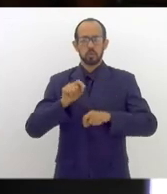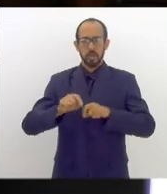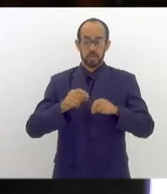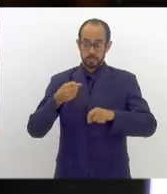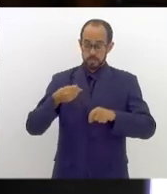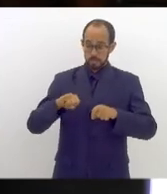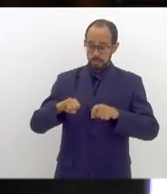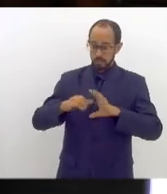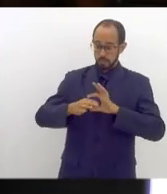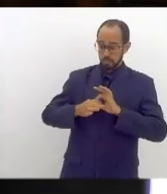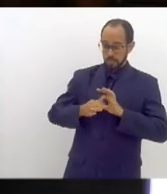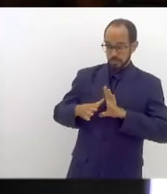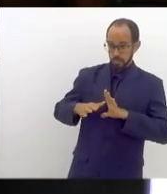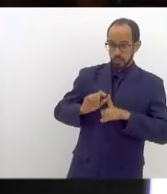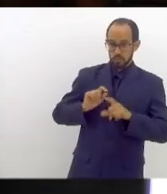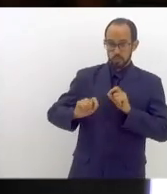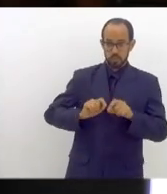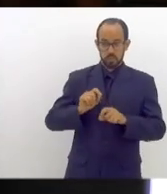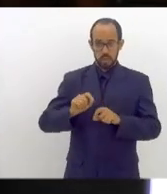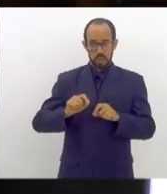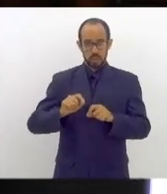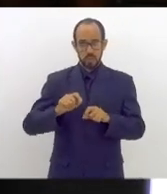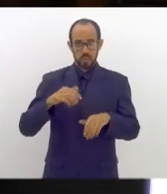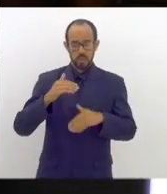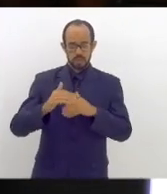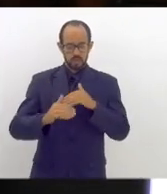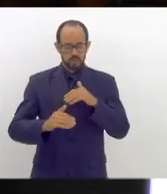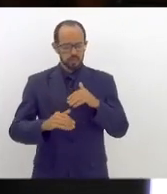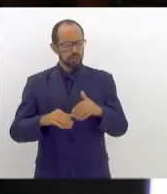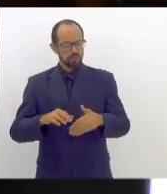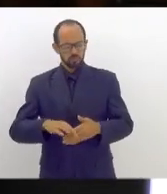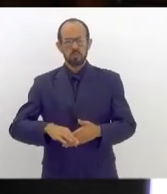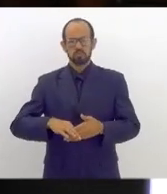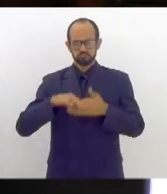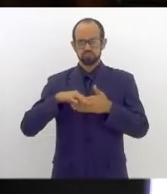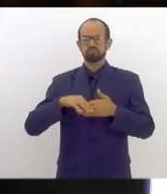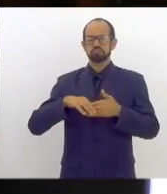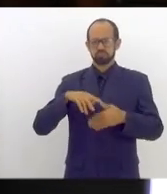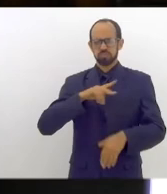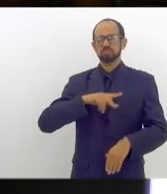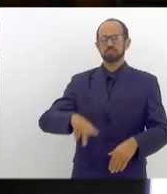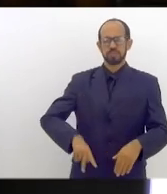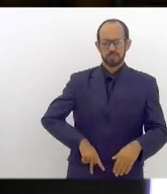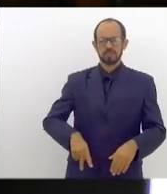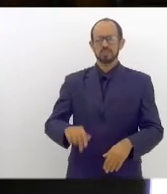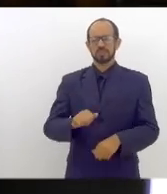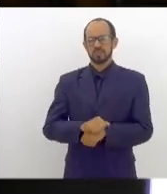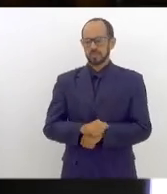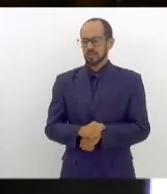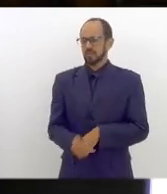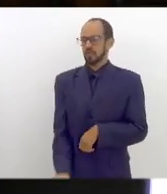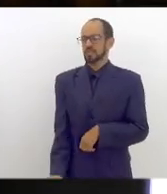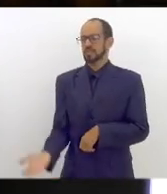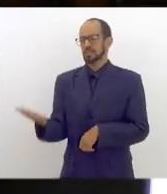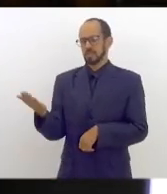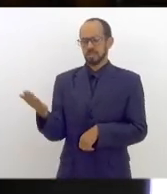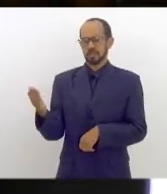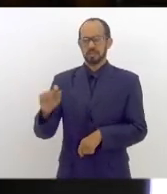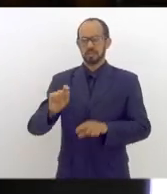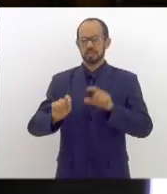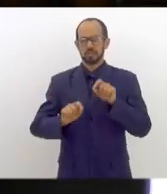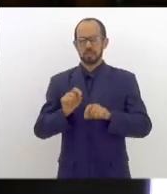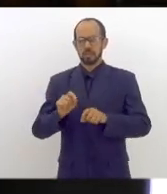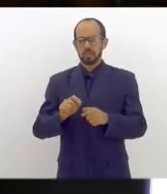me permite bagador Marcelo é se destacou muito na presidência da antes vossa excelência tem